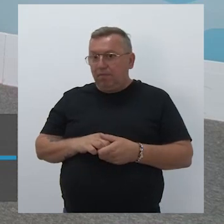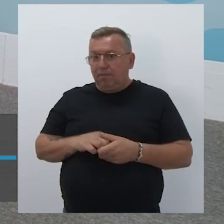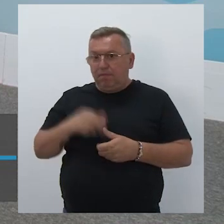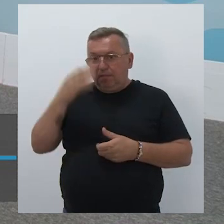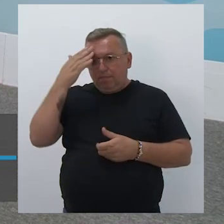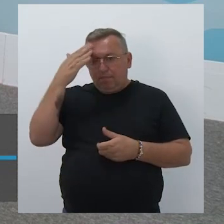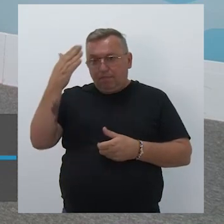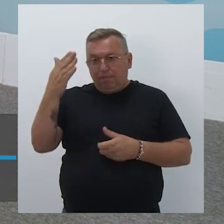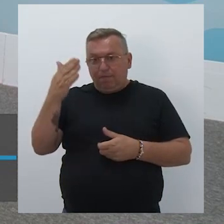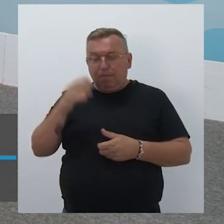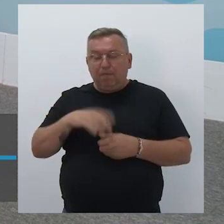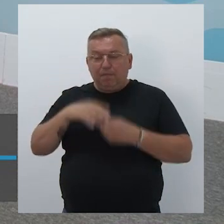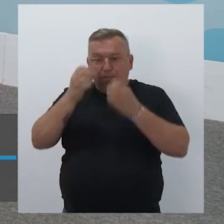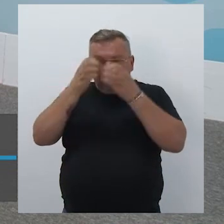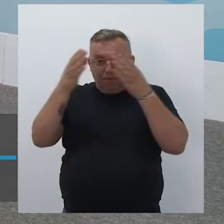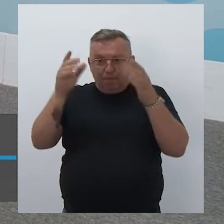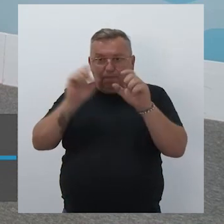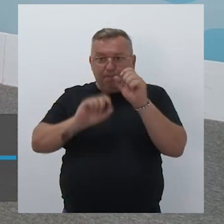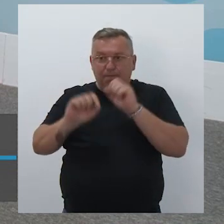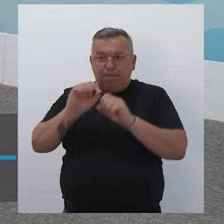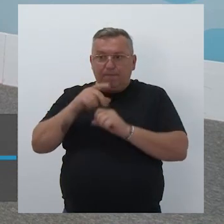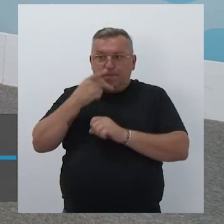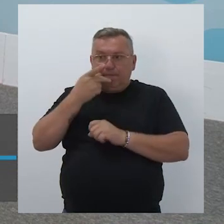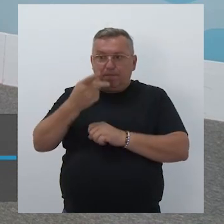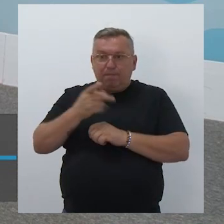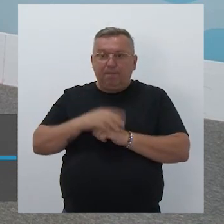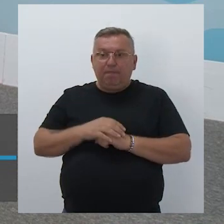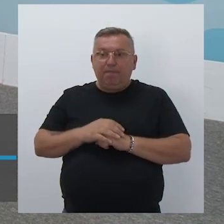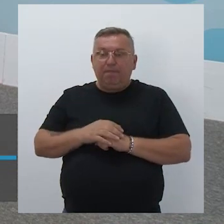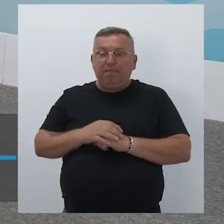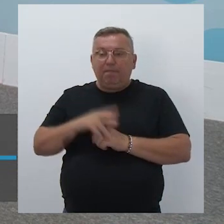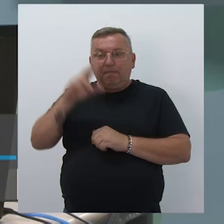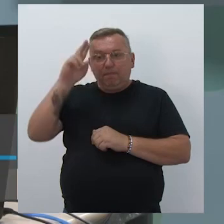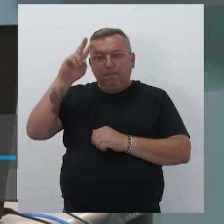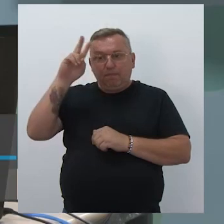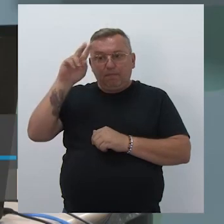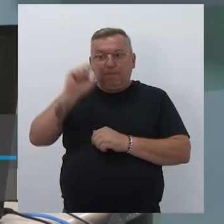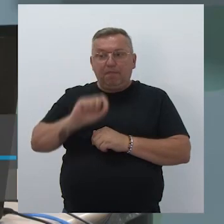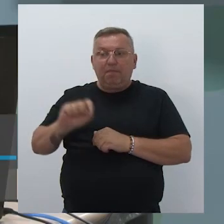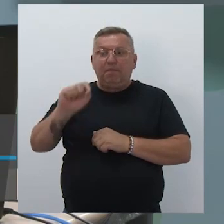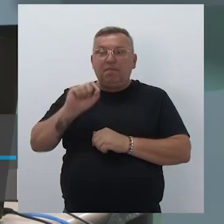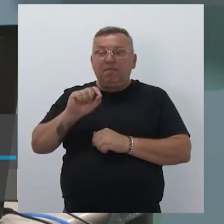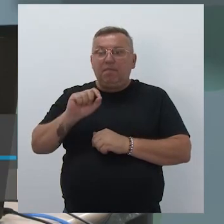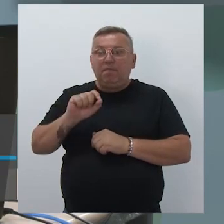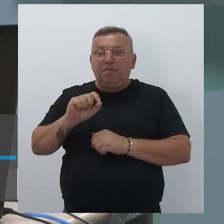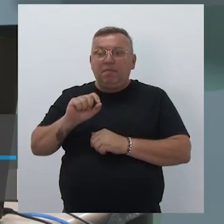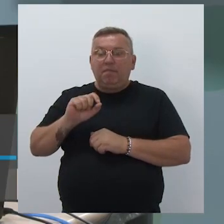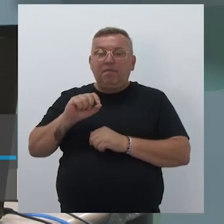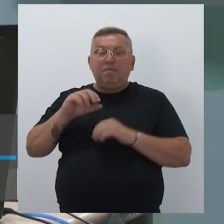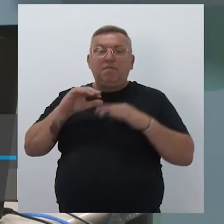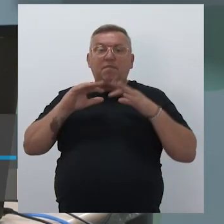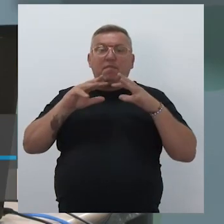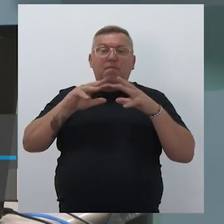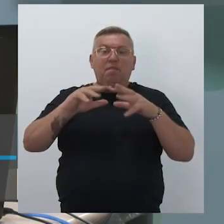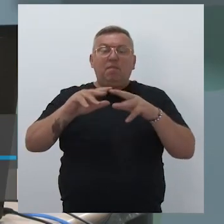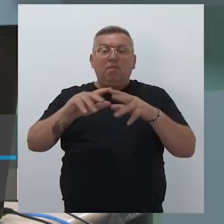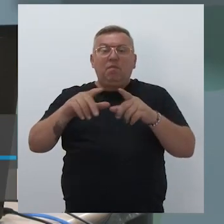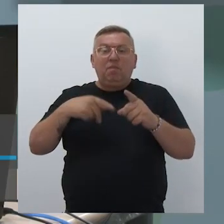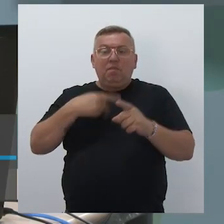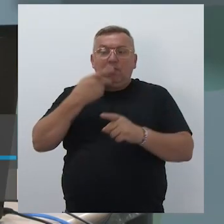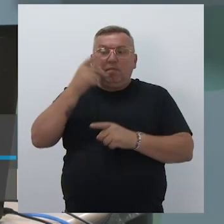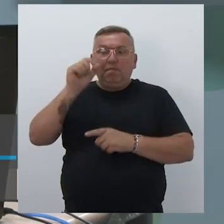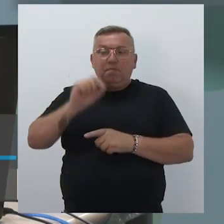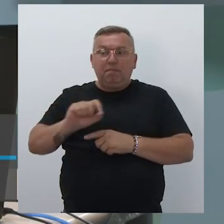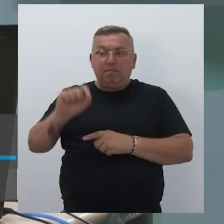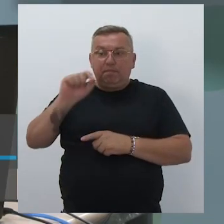Obrigada, Emerson. Bem esclarecedora, né, a sua fala. Lembrando que tudo que nós estamos falando aqui,